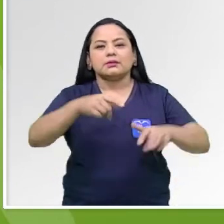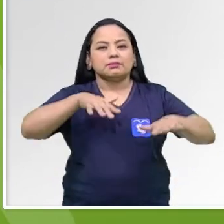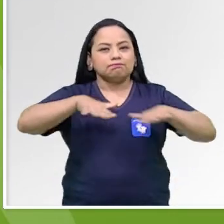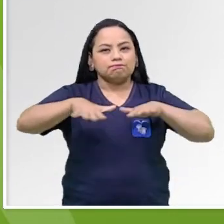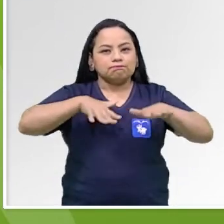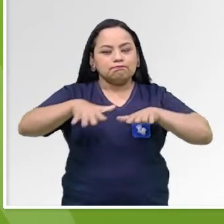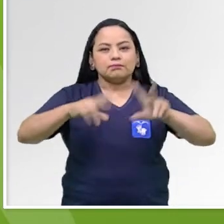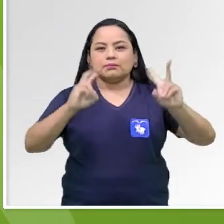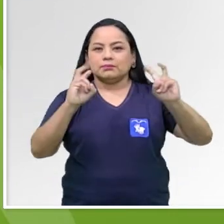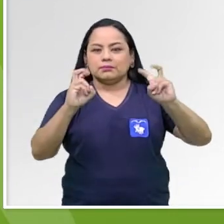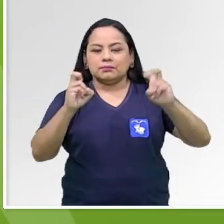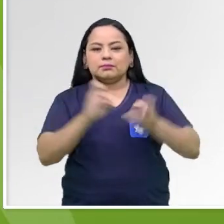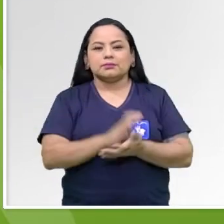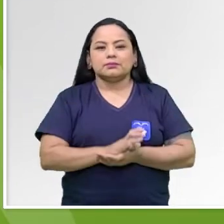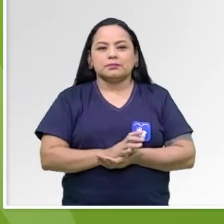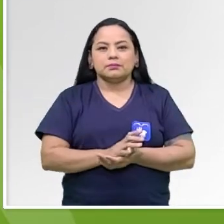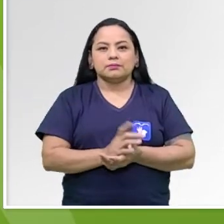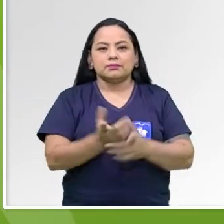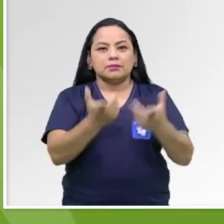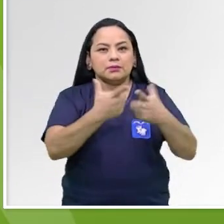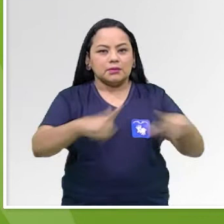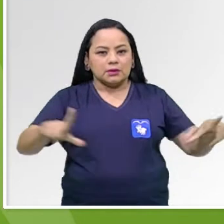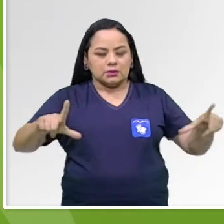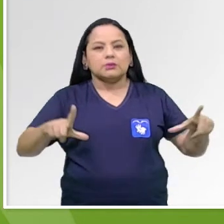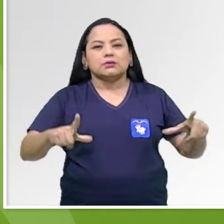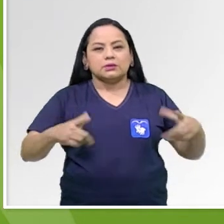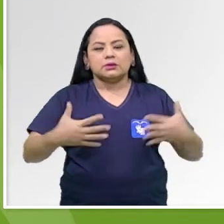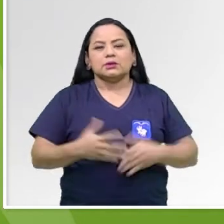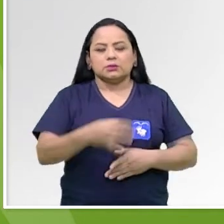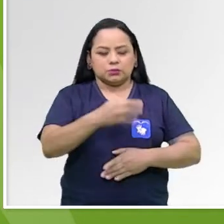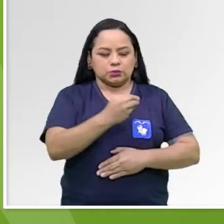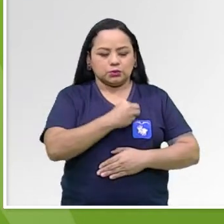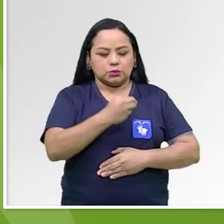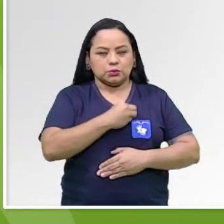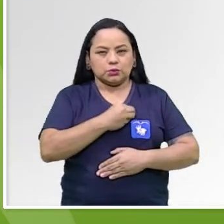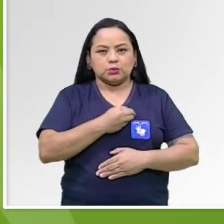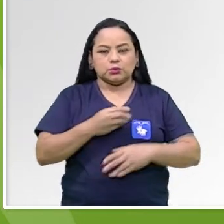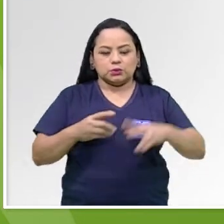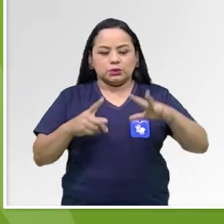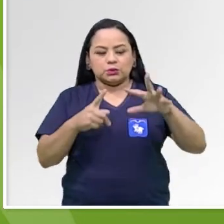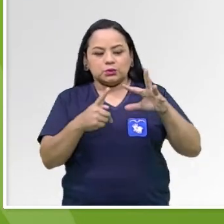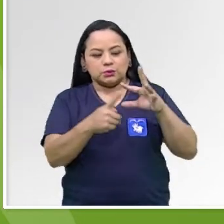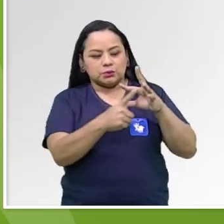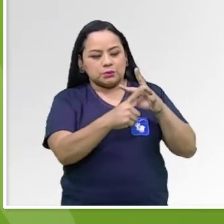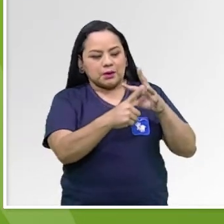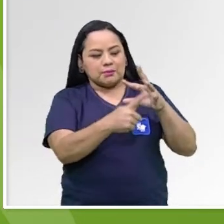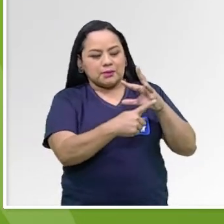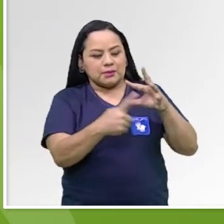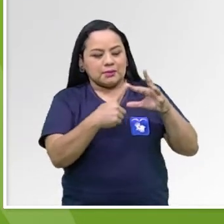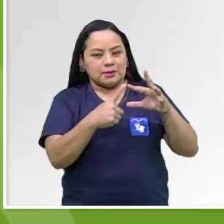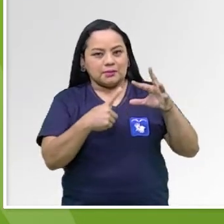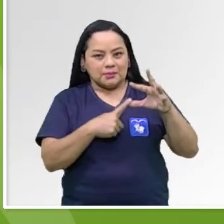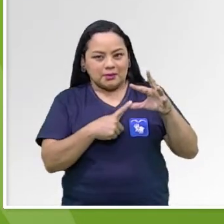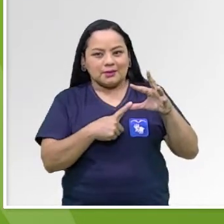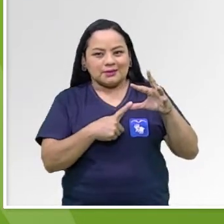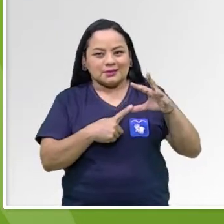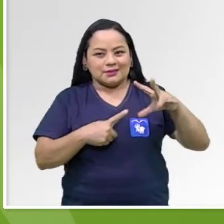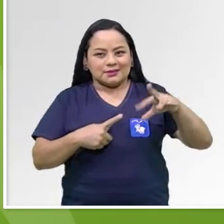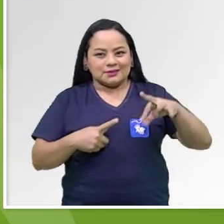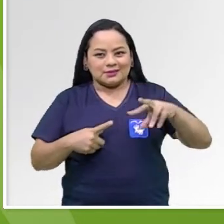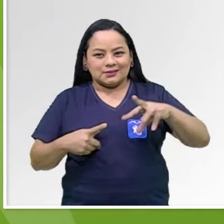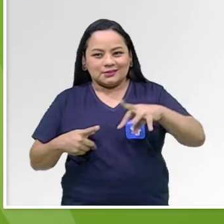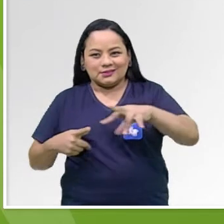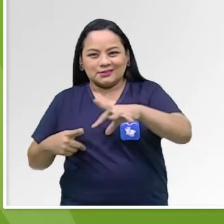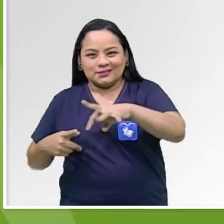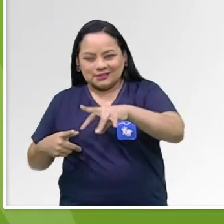locomoção. A maioria dos mamíferos é quadrúpede, então isso quer me dizer que eles andam sobre as quatro patas,